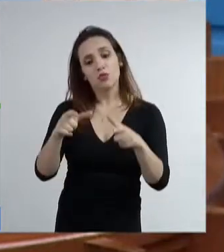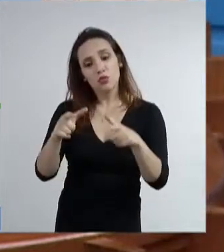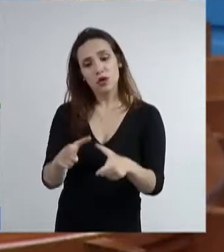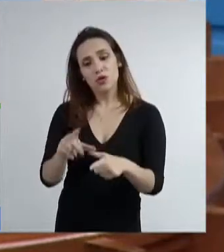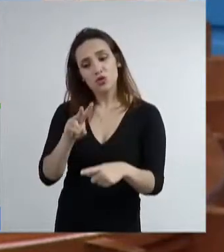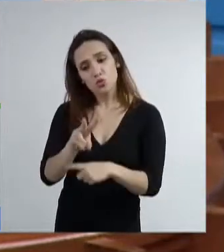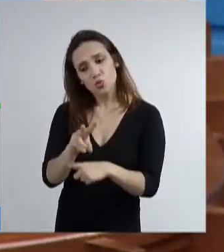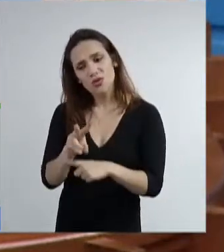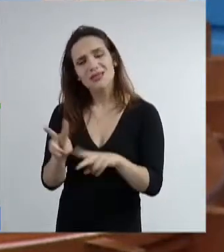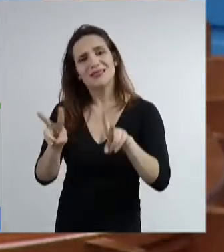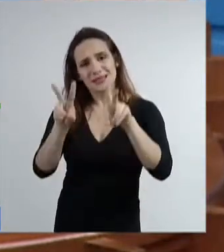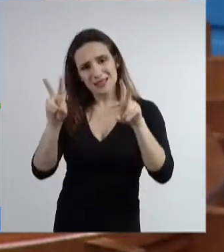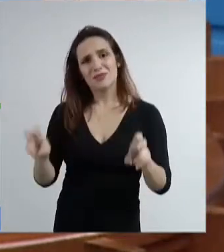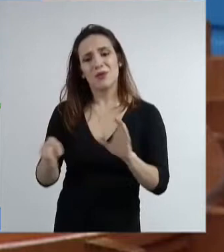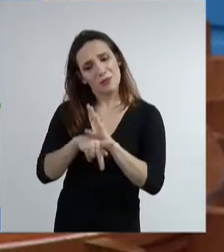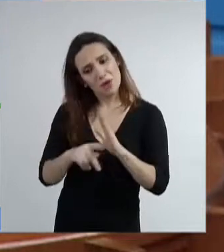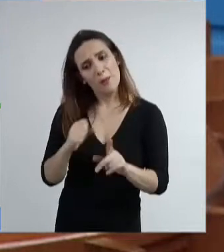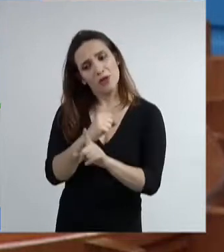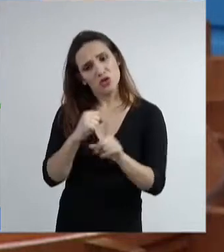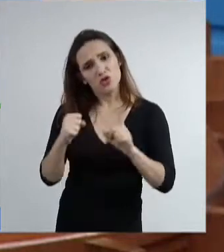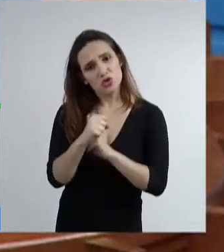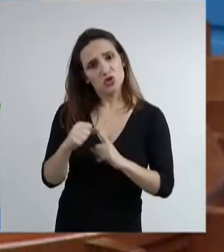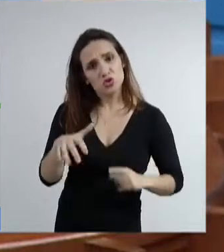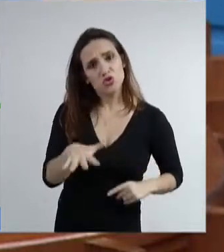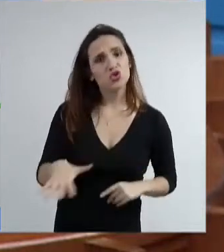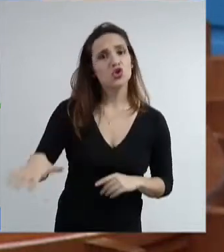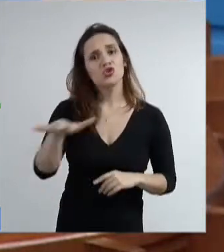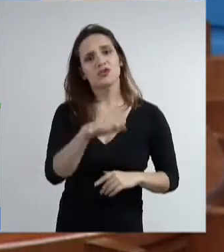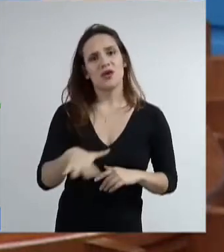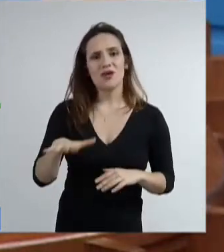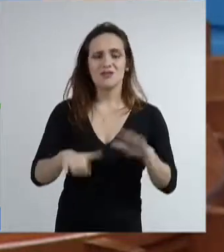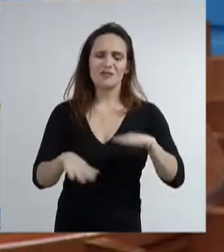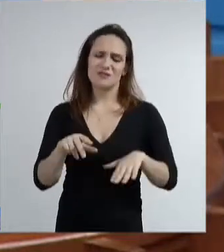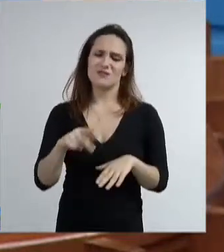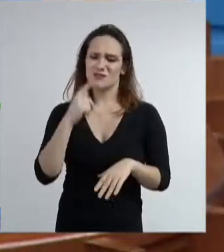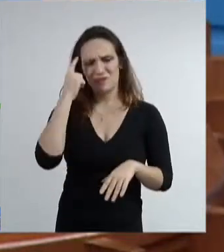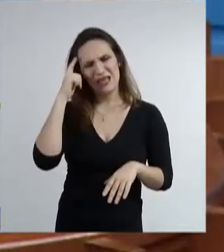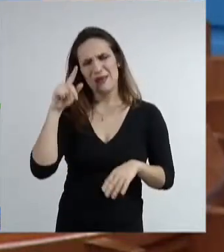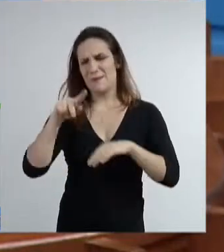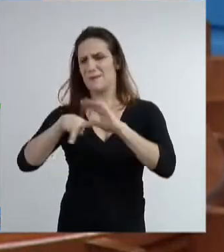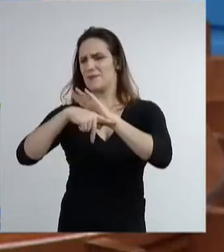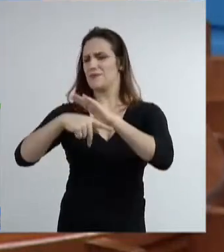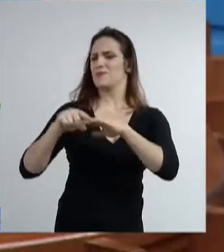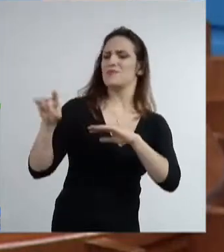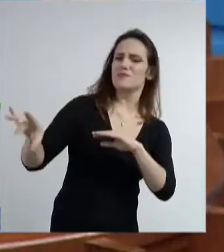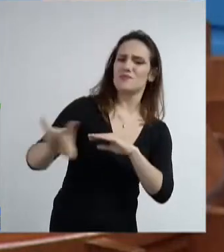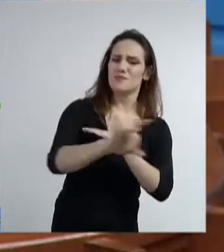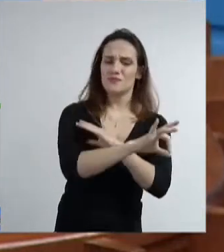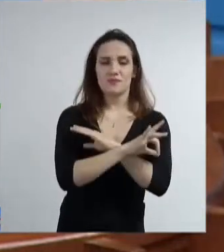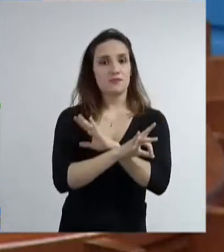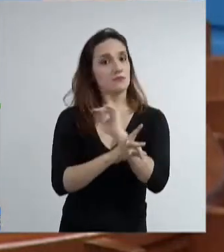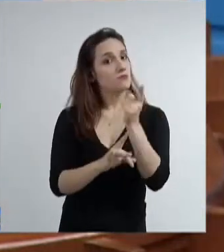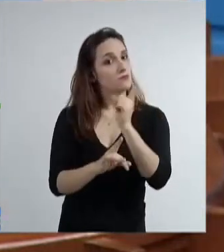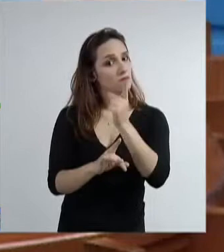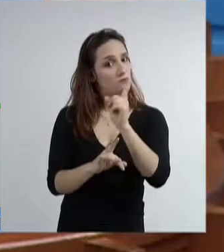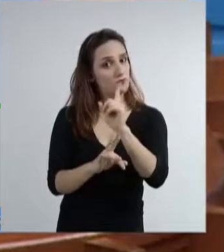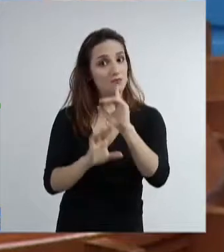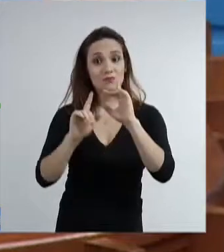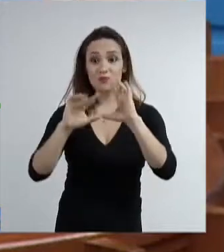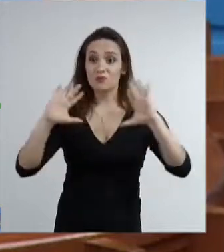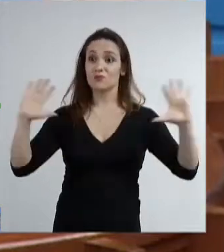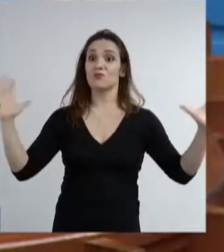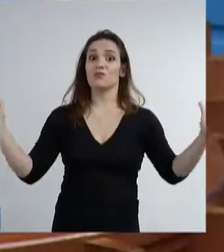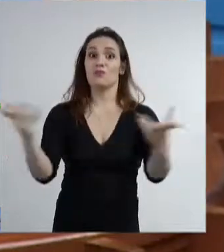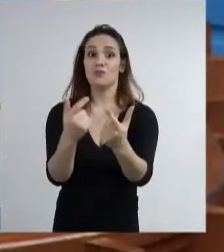dessas questões, que podem parecer individuais em um primeiro momento, mas, na realidade, ela